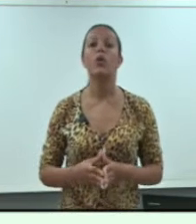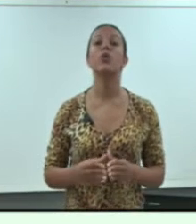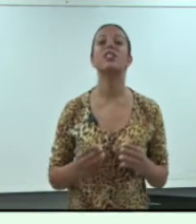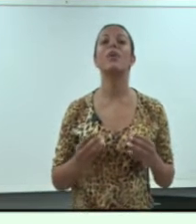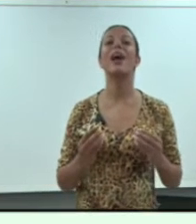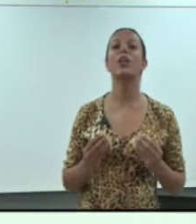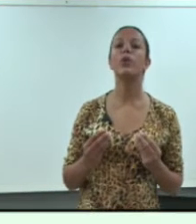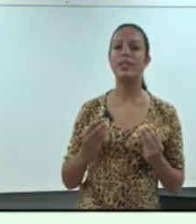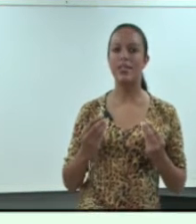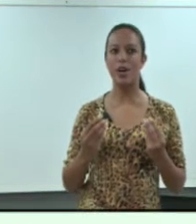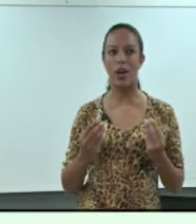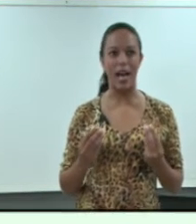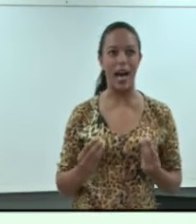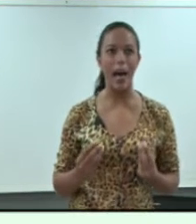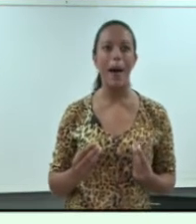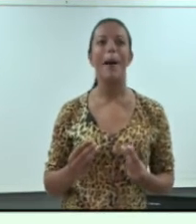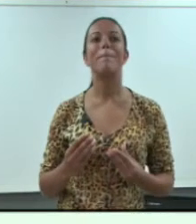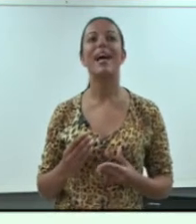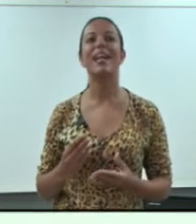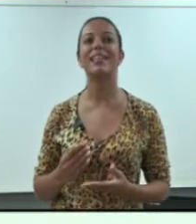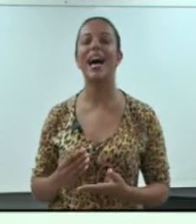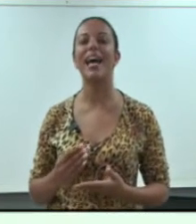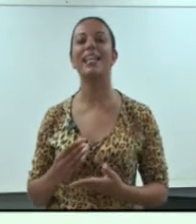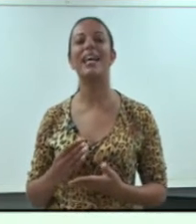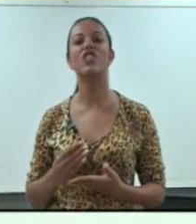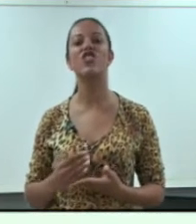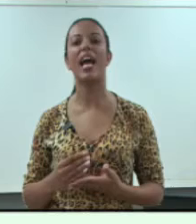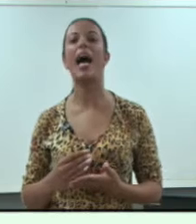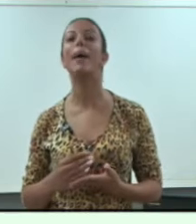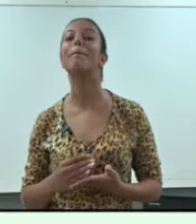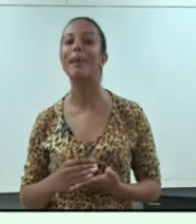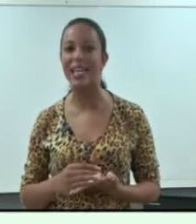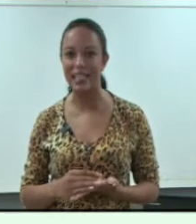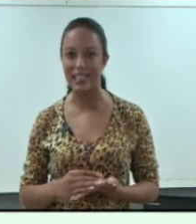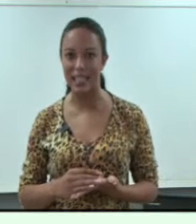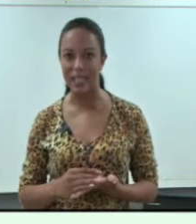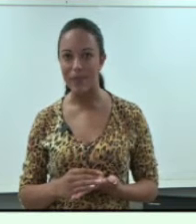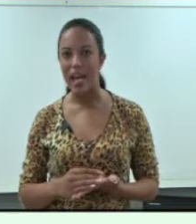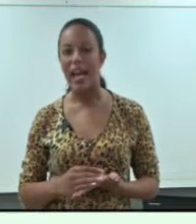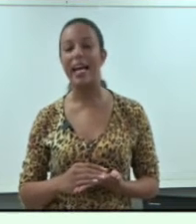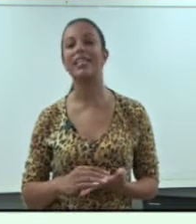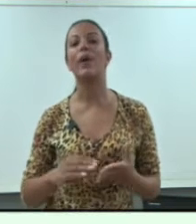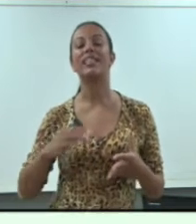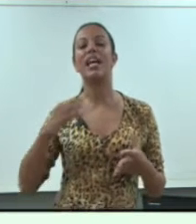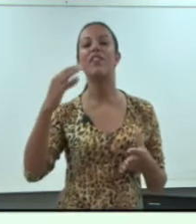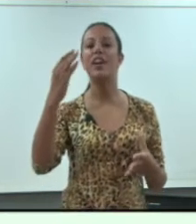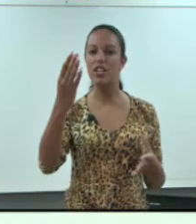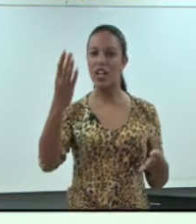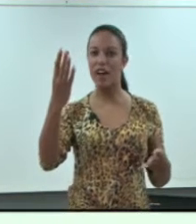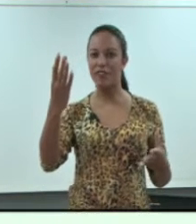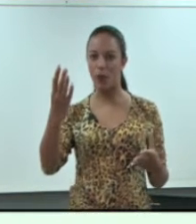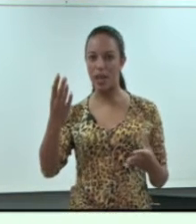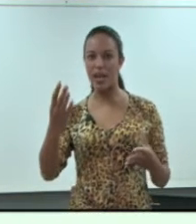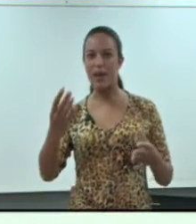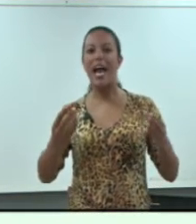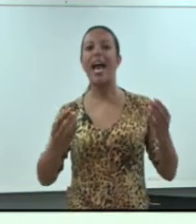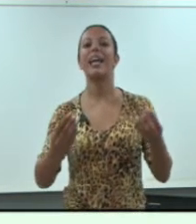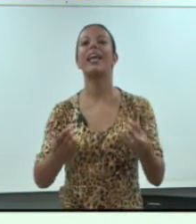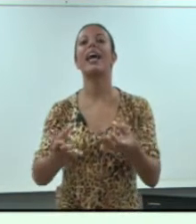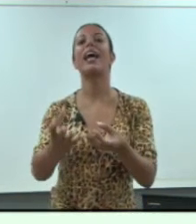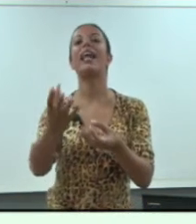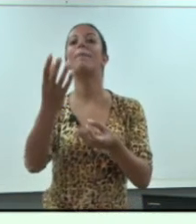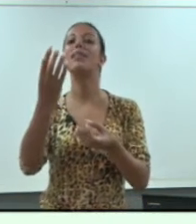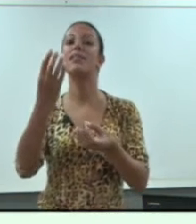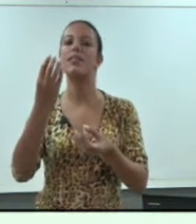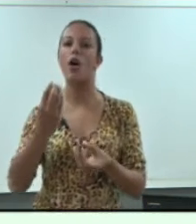folhas usam a luz solar para dar energia a planta então através da folha